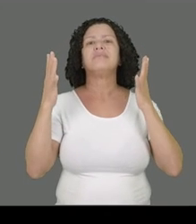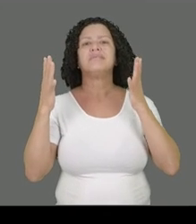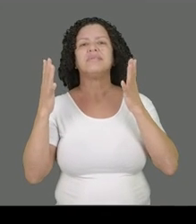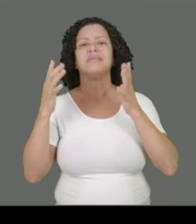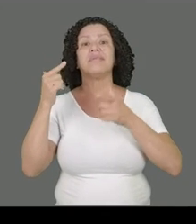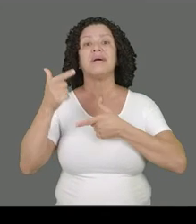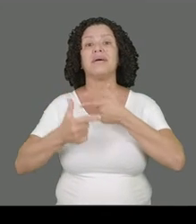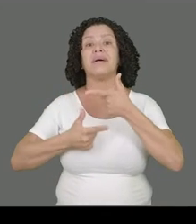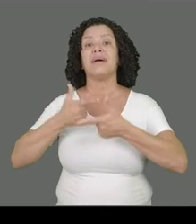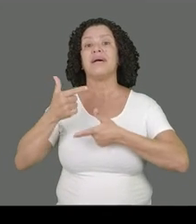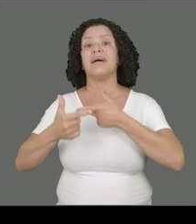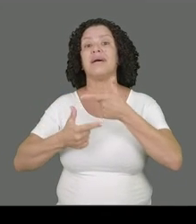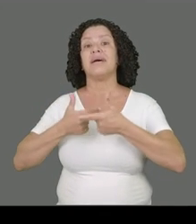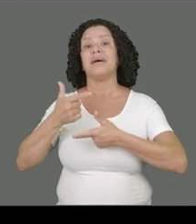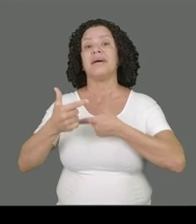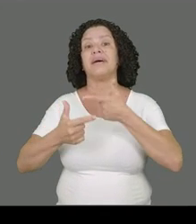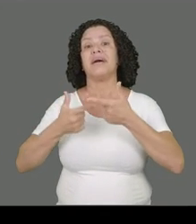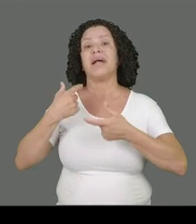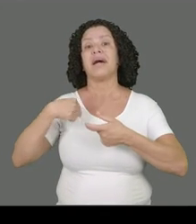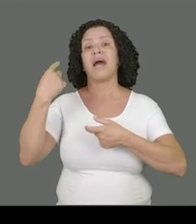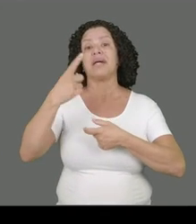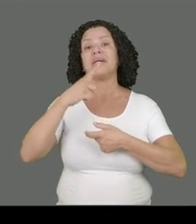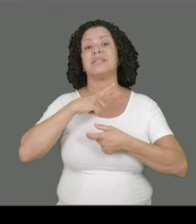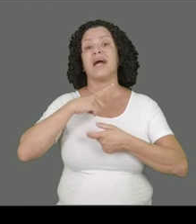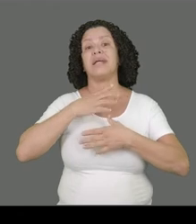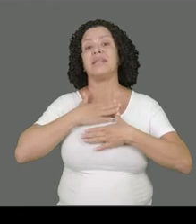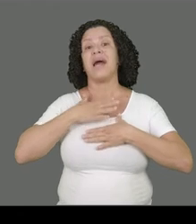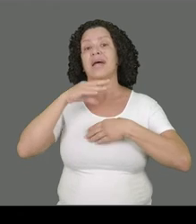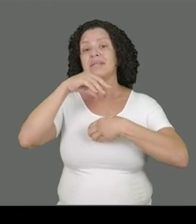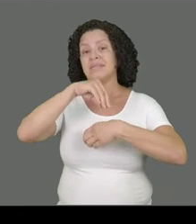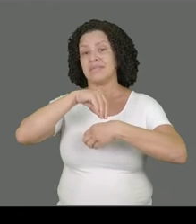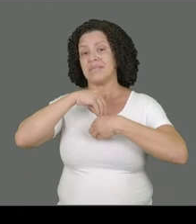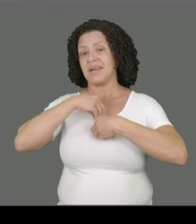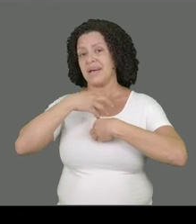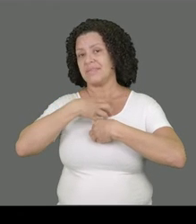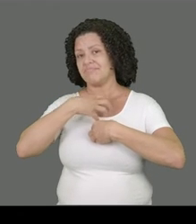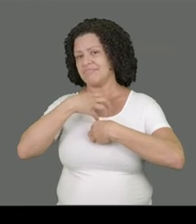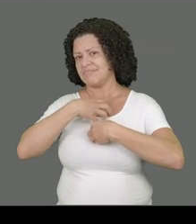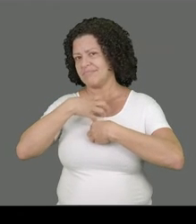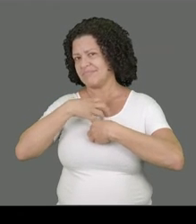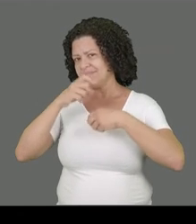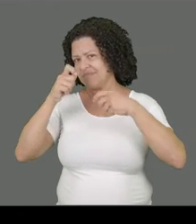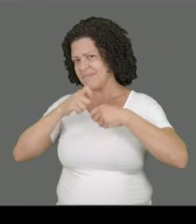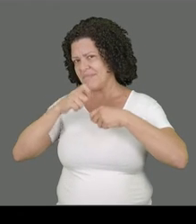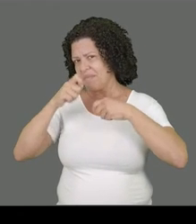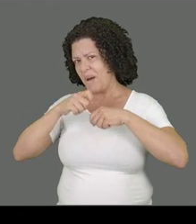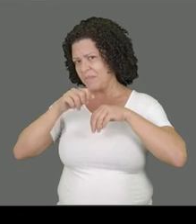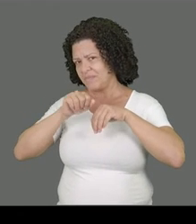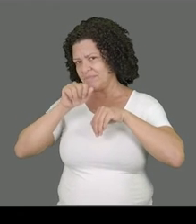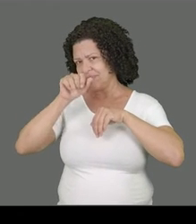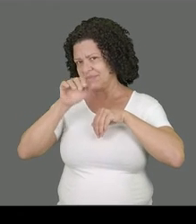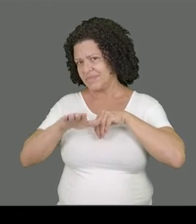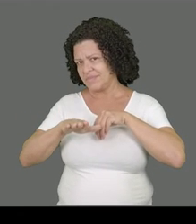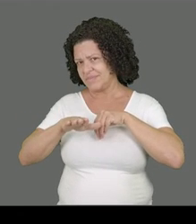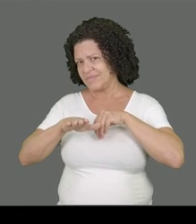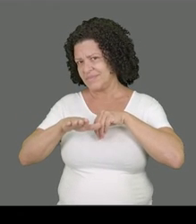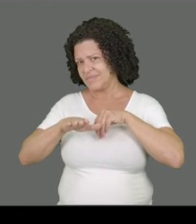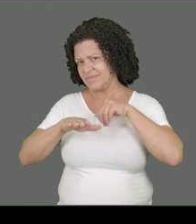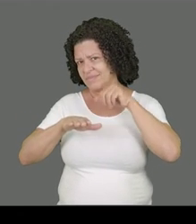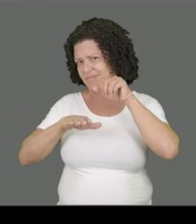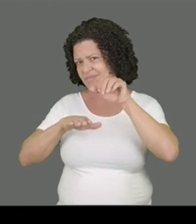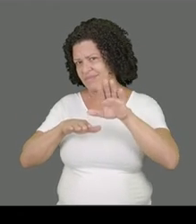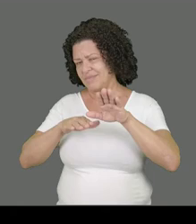espírito. Precisamos trabalhar o que nós temos dentro de nós, para que possamos dar um